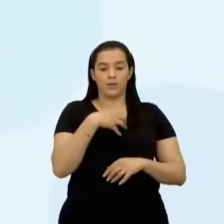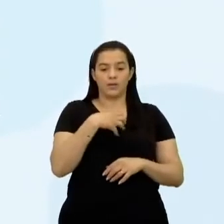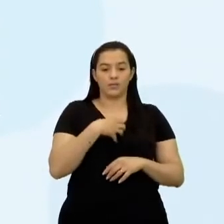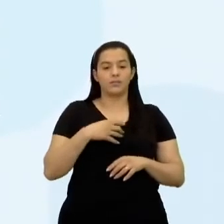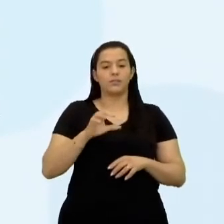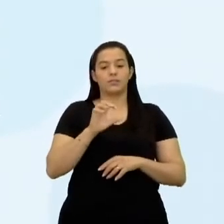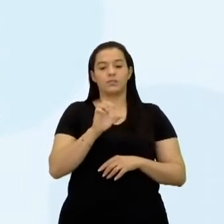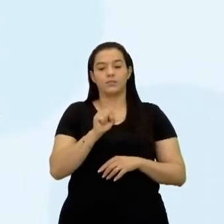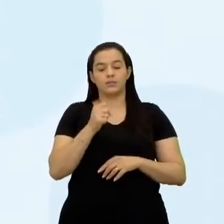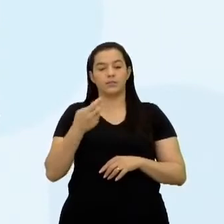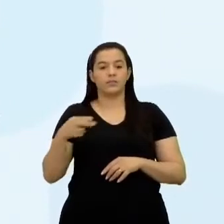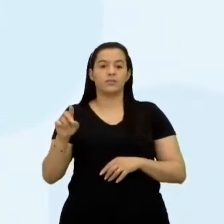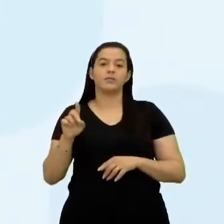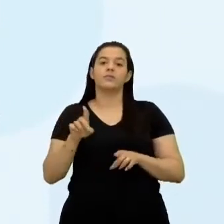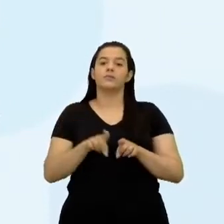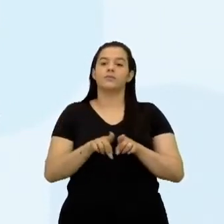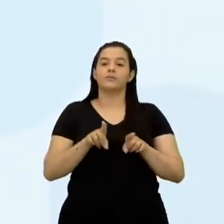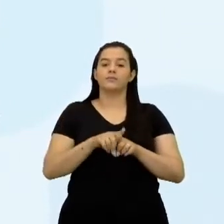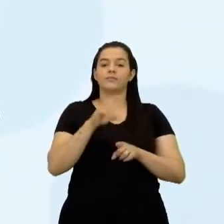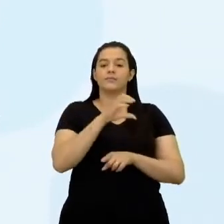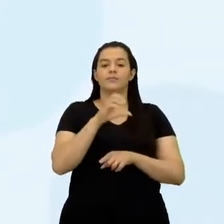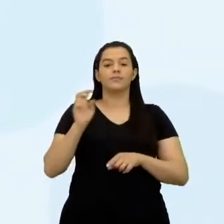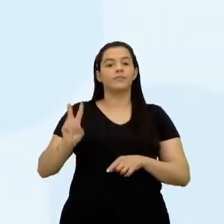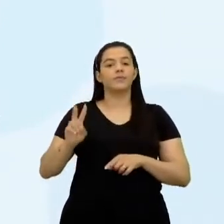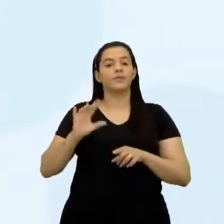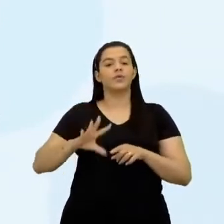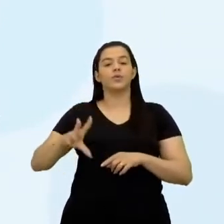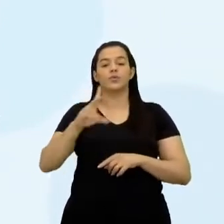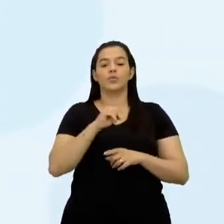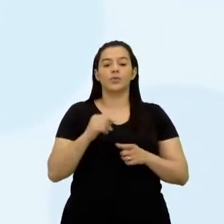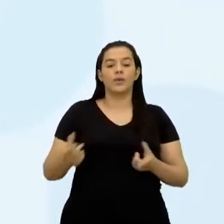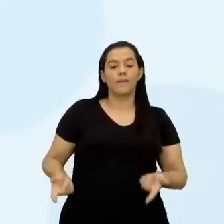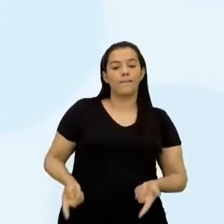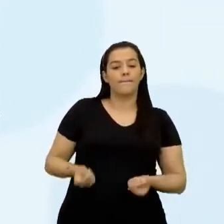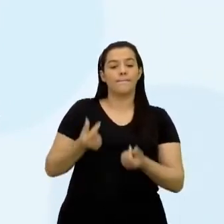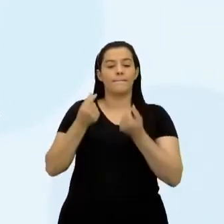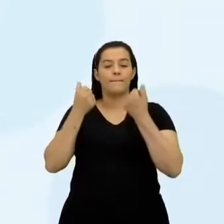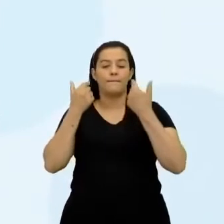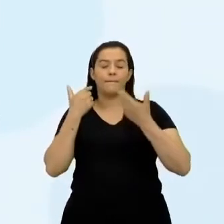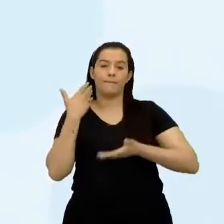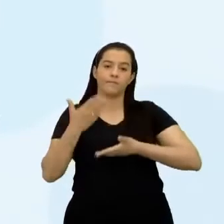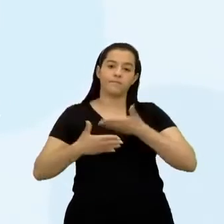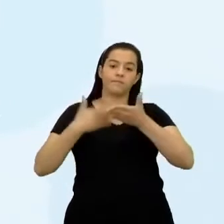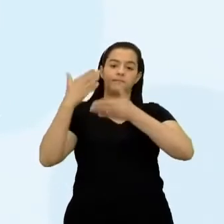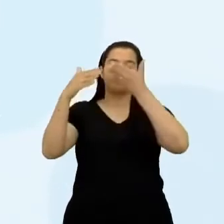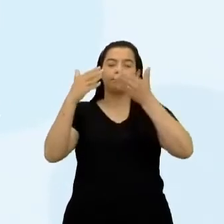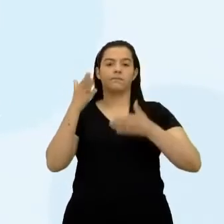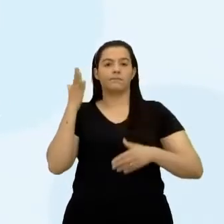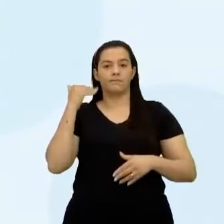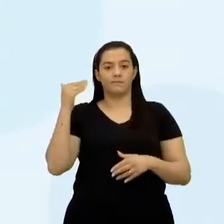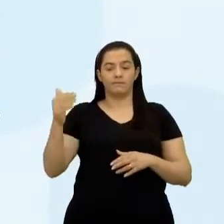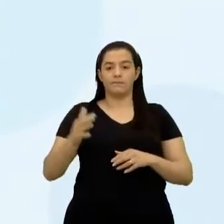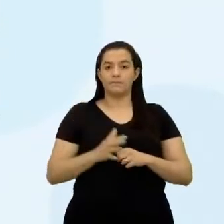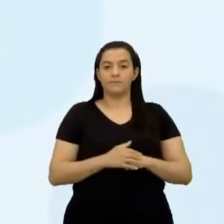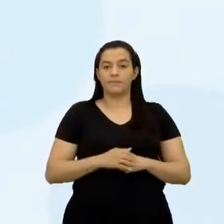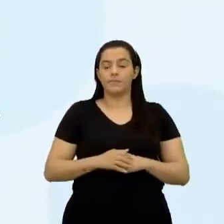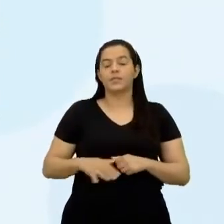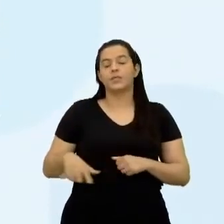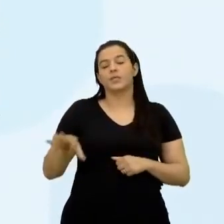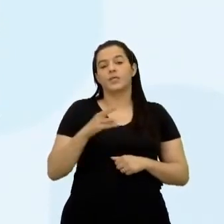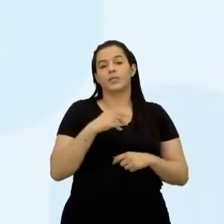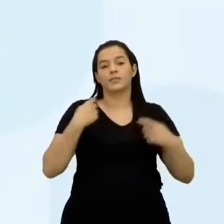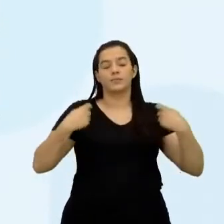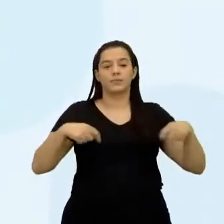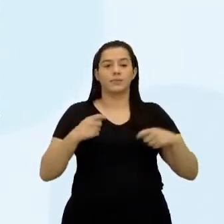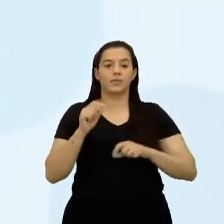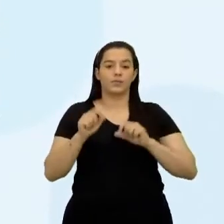Vicente, prosperaram. Era essa palavra que eu queria. Prosperaram. Entretanto, era